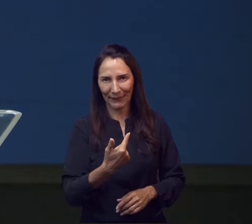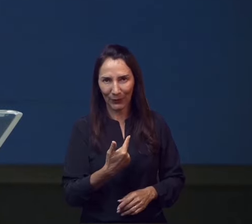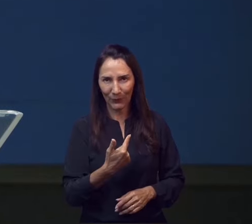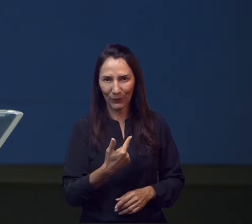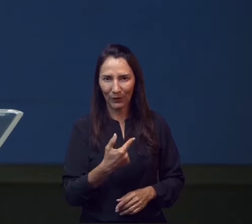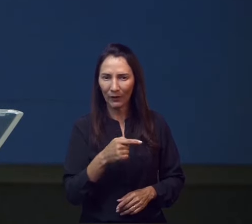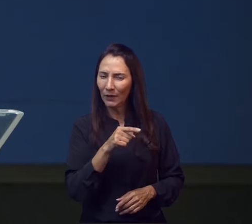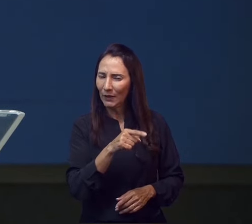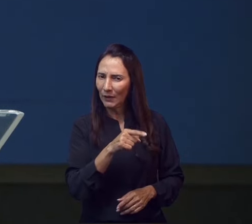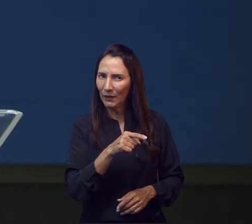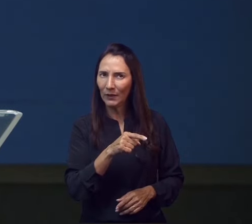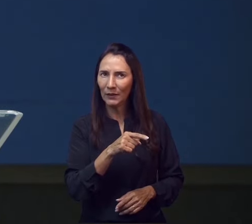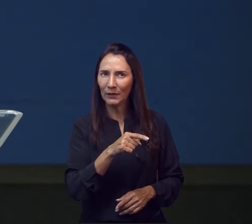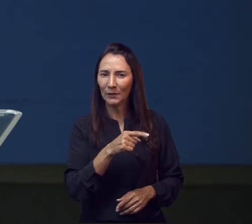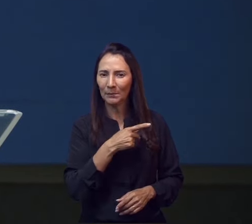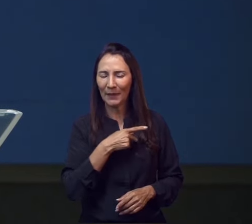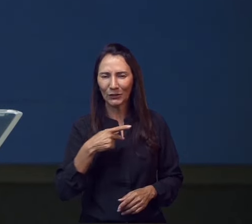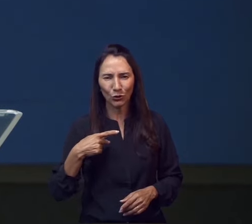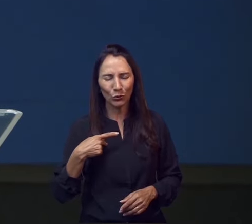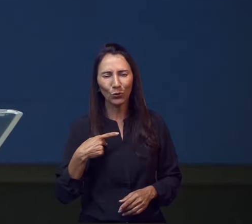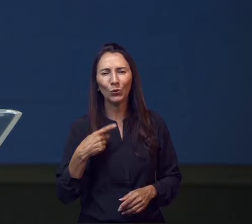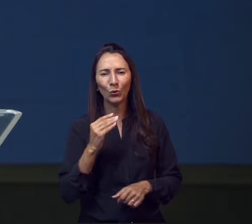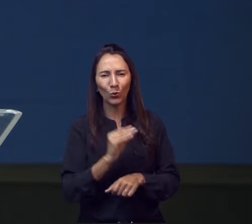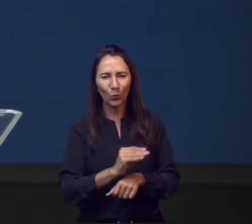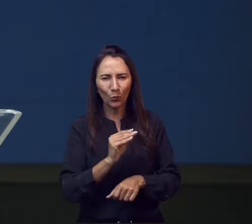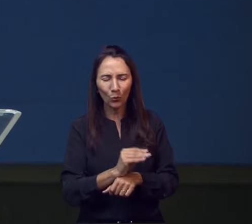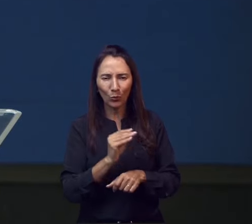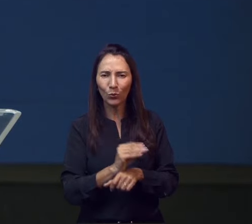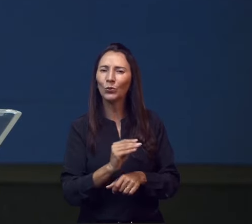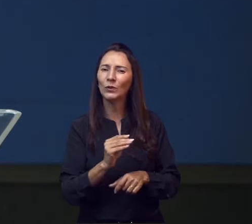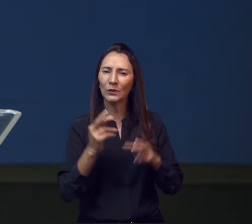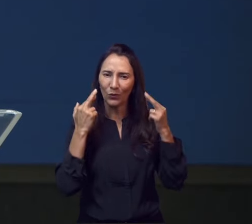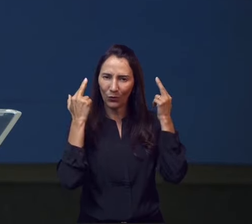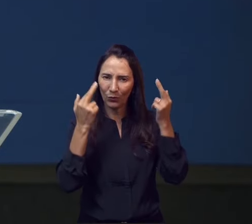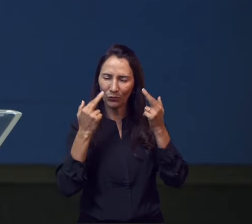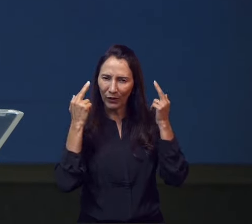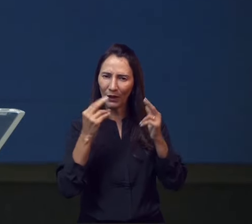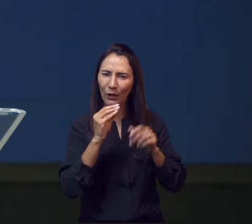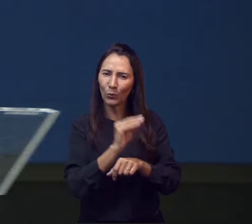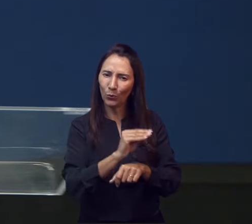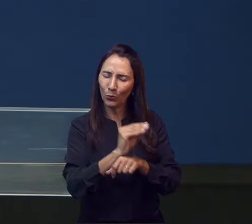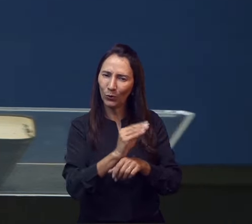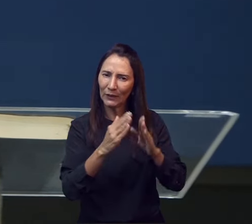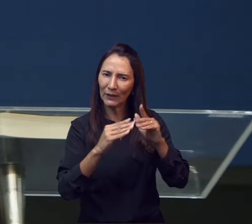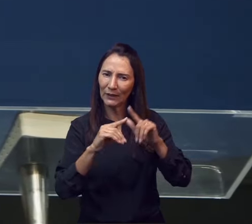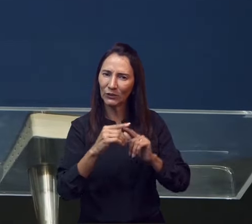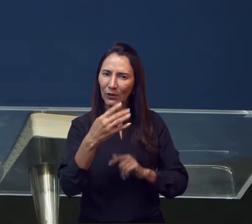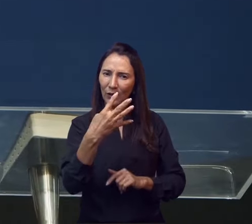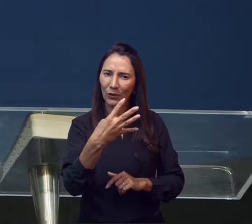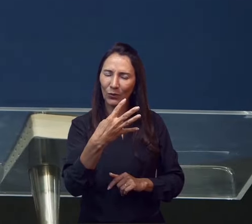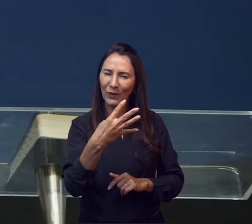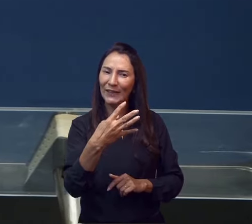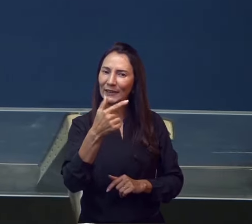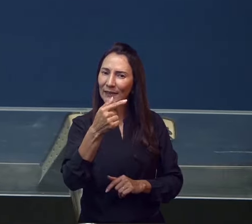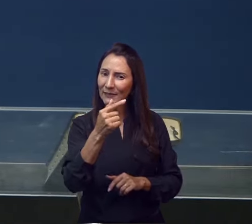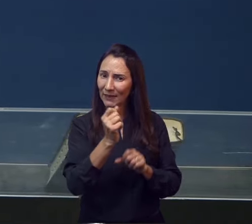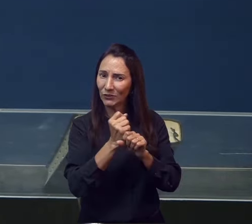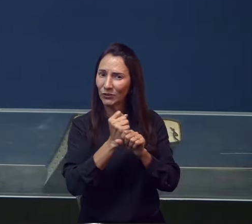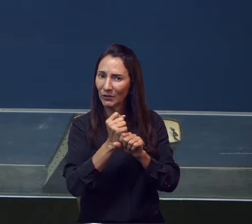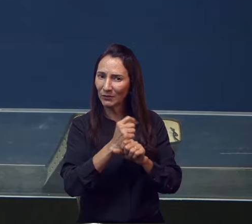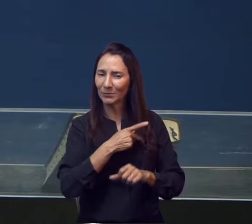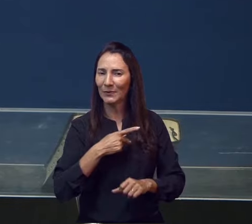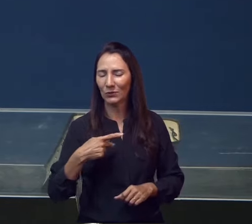é pastor de ovelha há muitos anos muitos anos dirigindo aqui a igreja a 42 anos e 47 anos como pastor